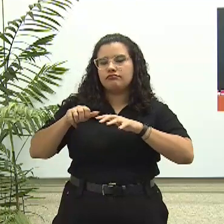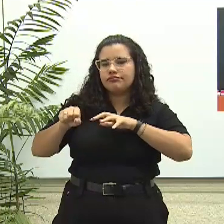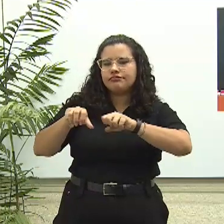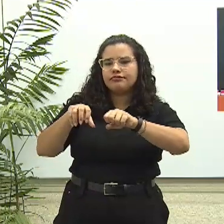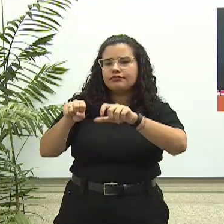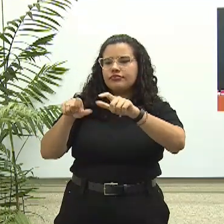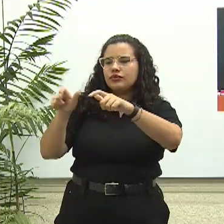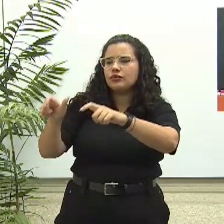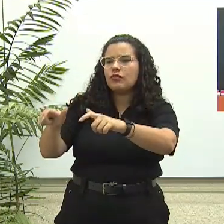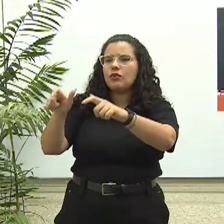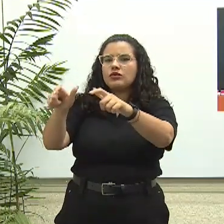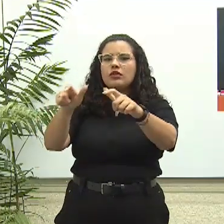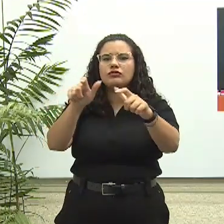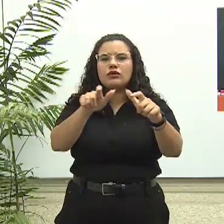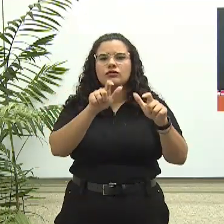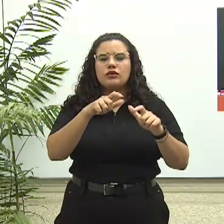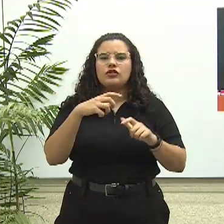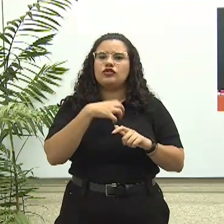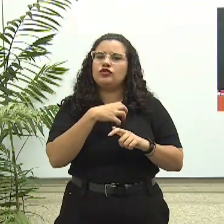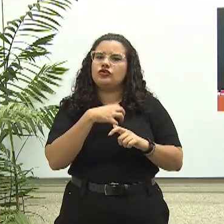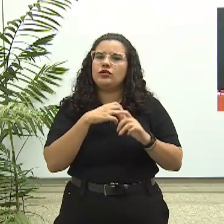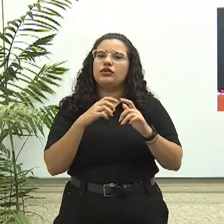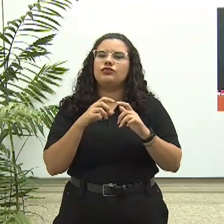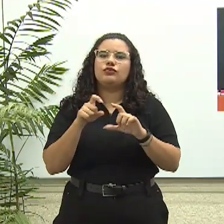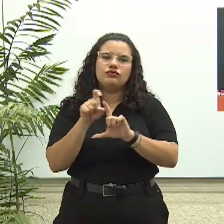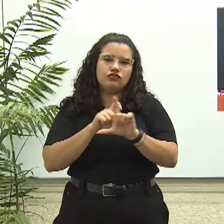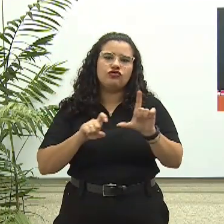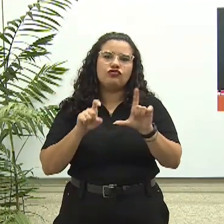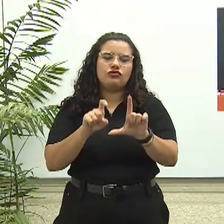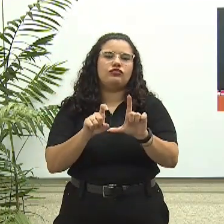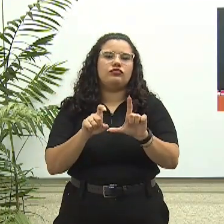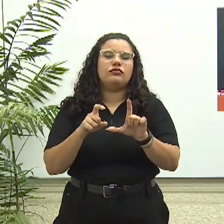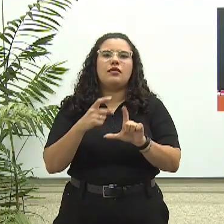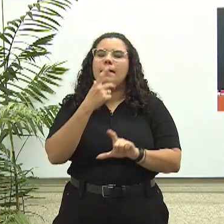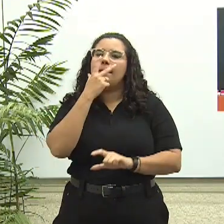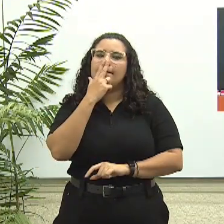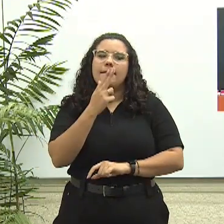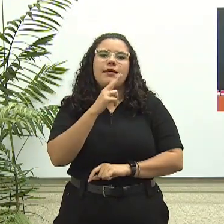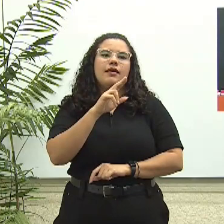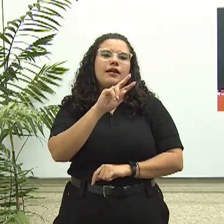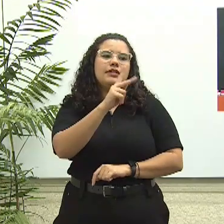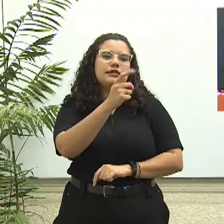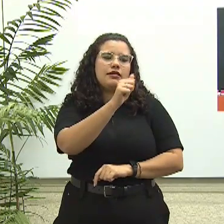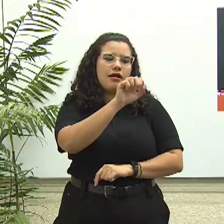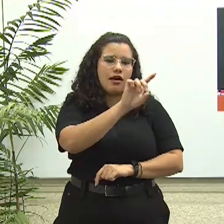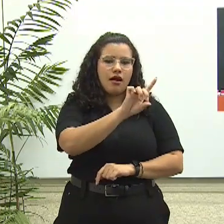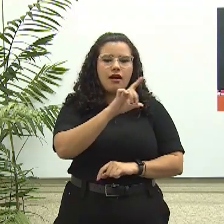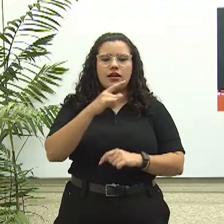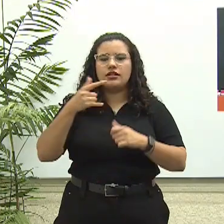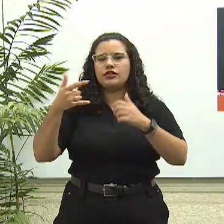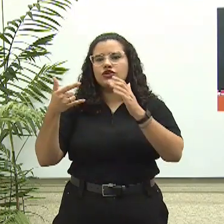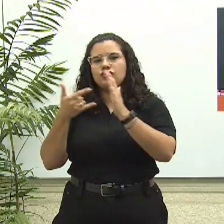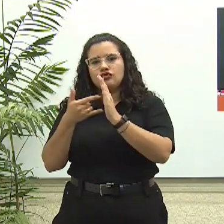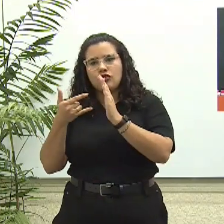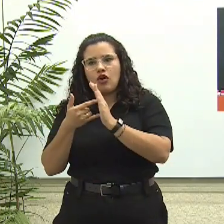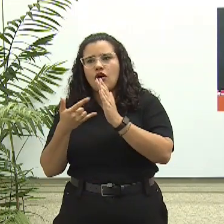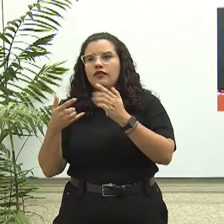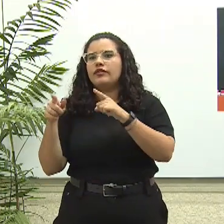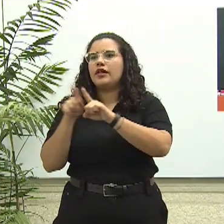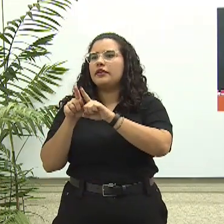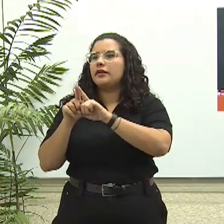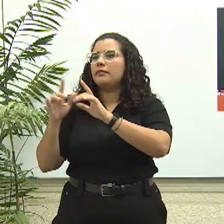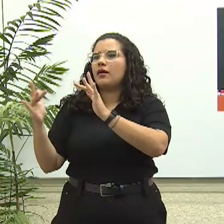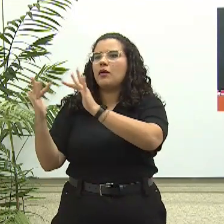infraestruturas da digitalização do digital que vai do hardware do software e das conexões